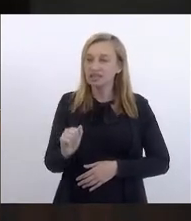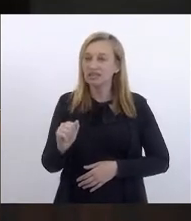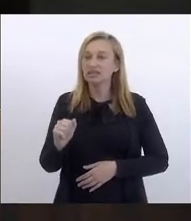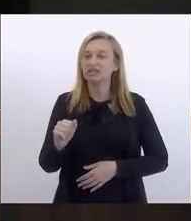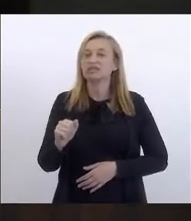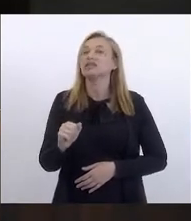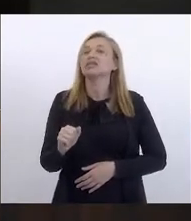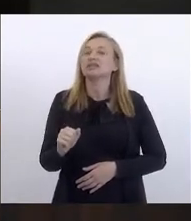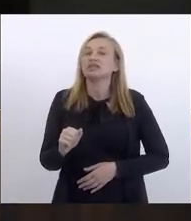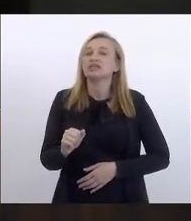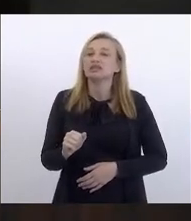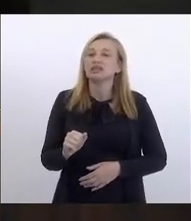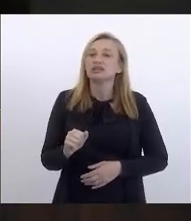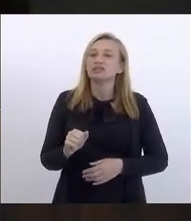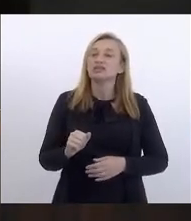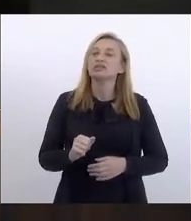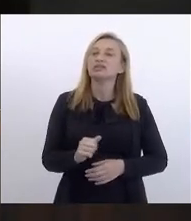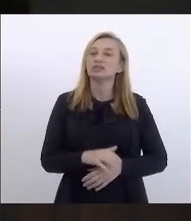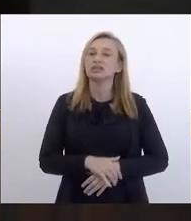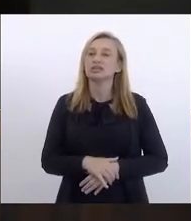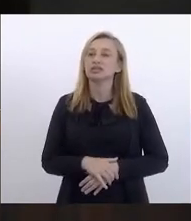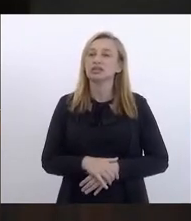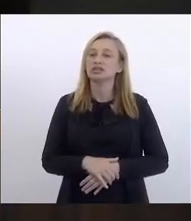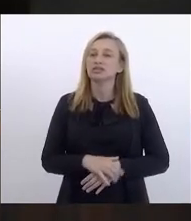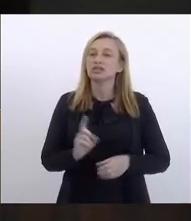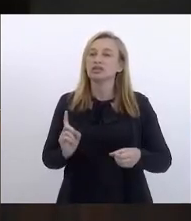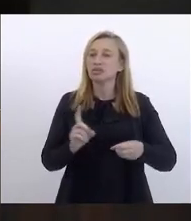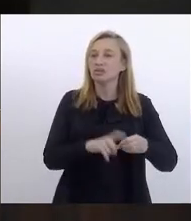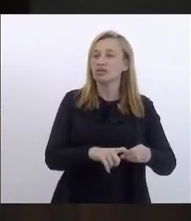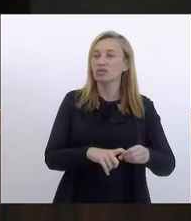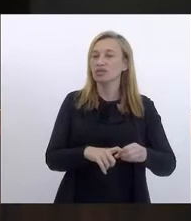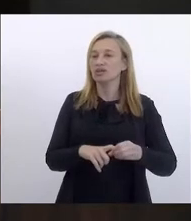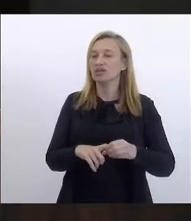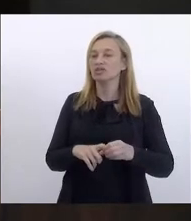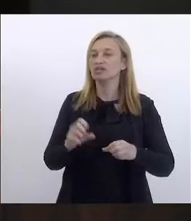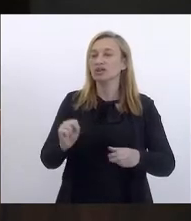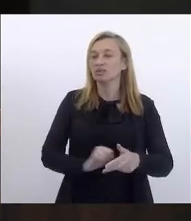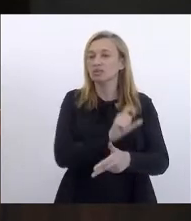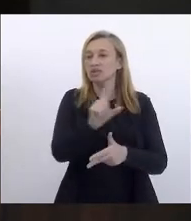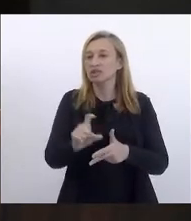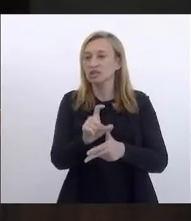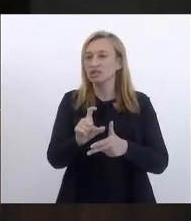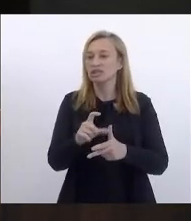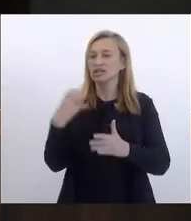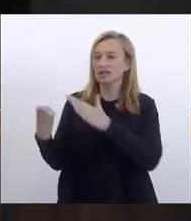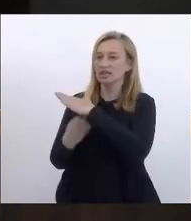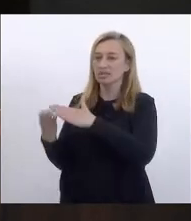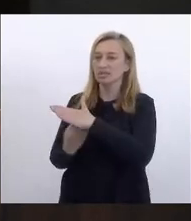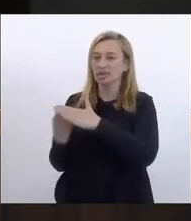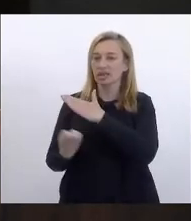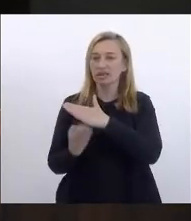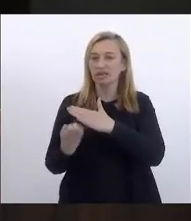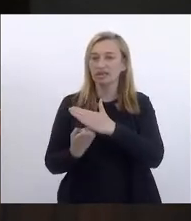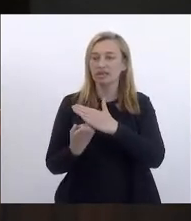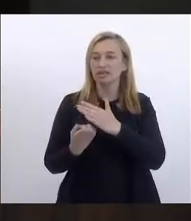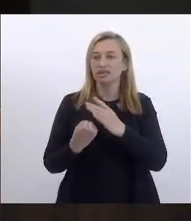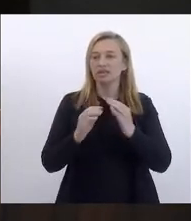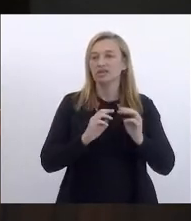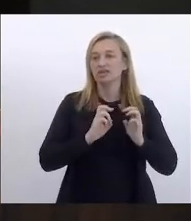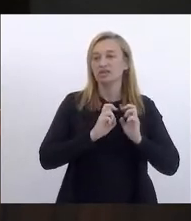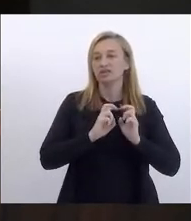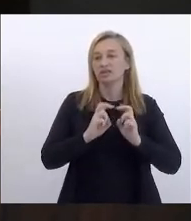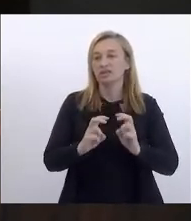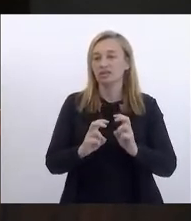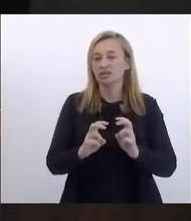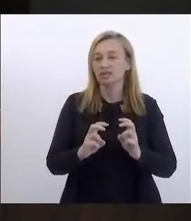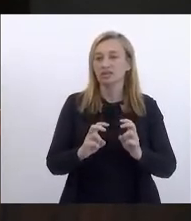Márcio Galberto que dispõe sobre a celebração de convênio de cooperação entre o Poder Executivo e as concessionárias de transporte ferroviário de passageiros para o